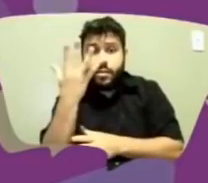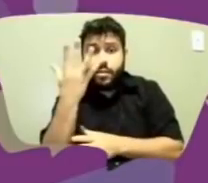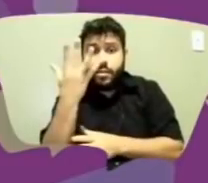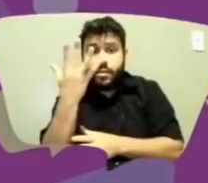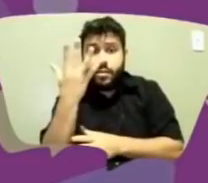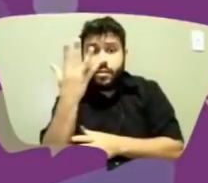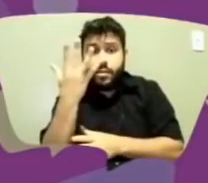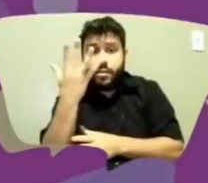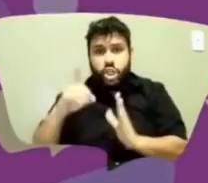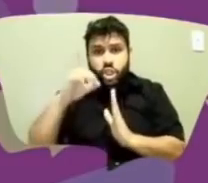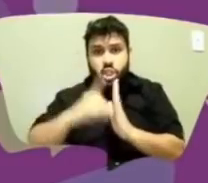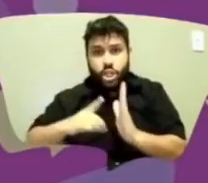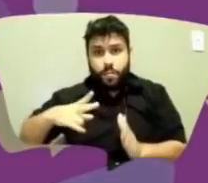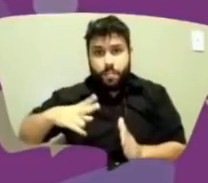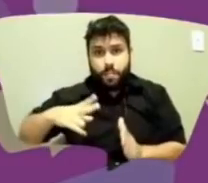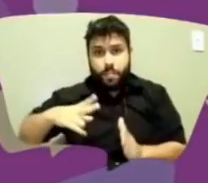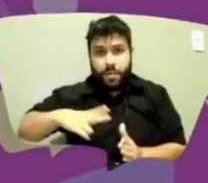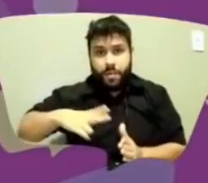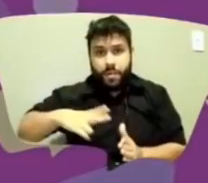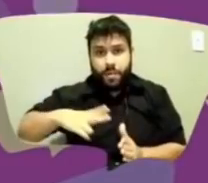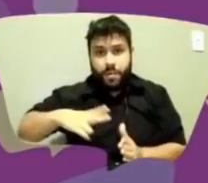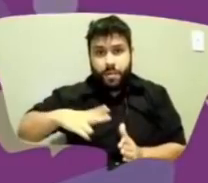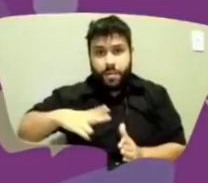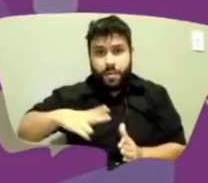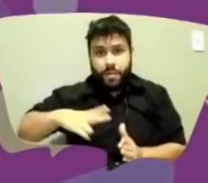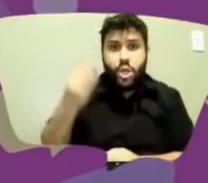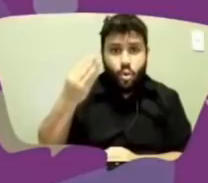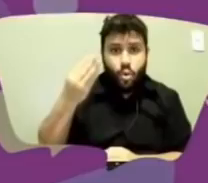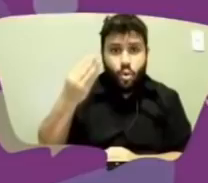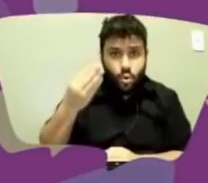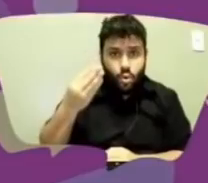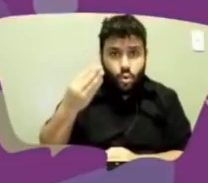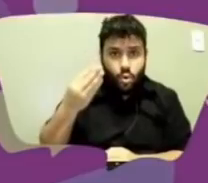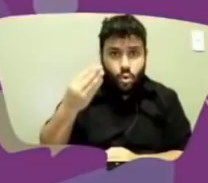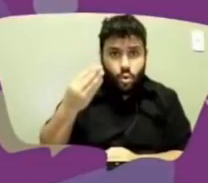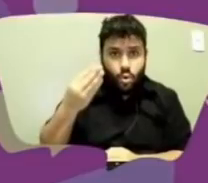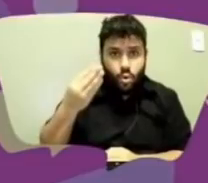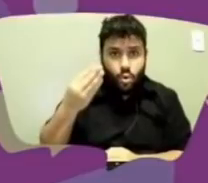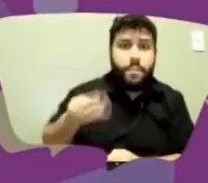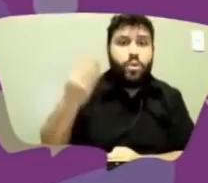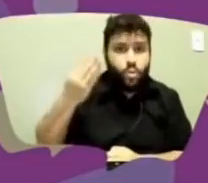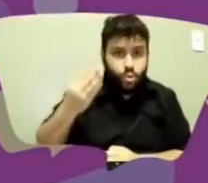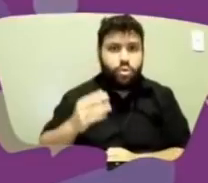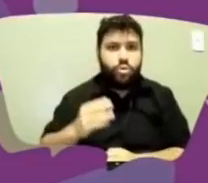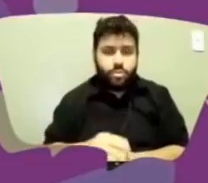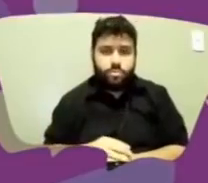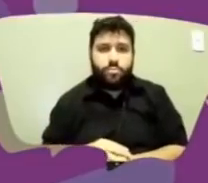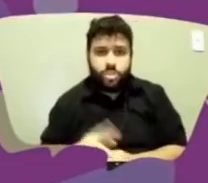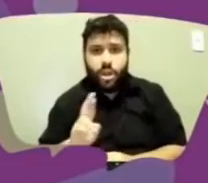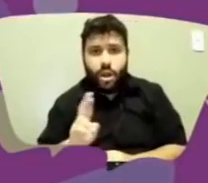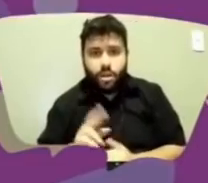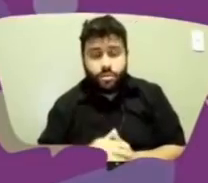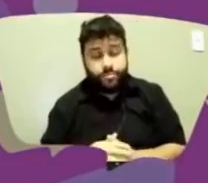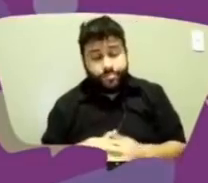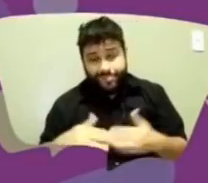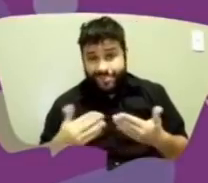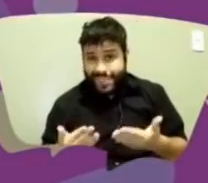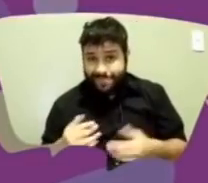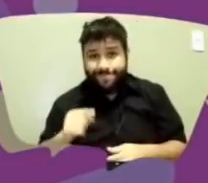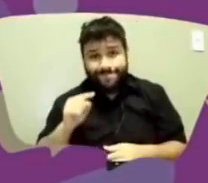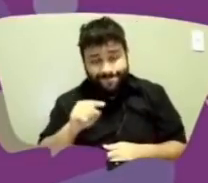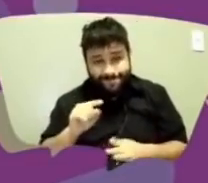privado de 2,5 bilhões de reais. Então, esse quadro precisa realmente